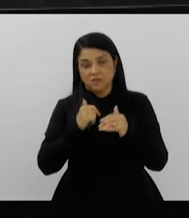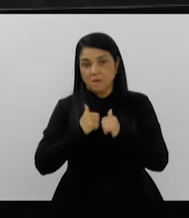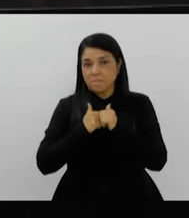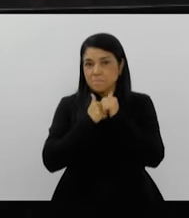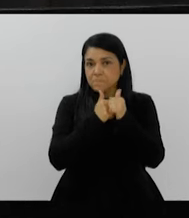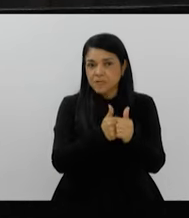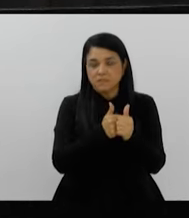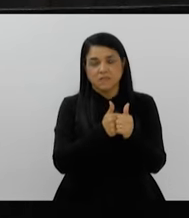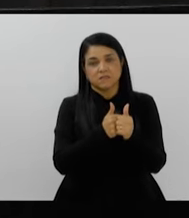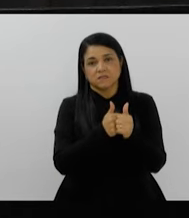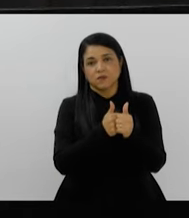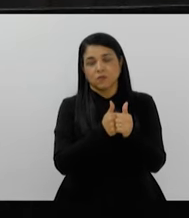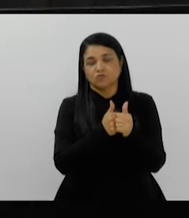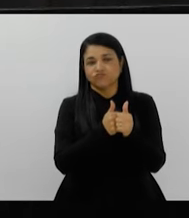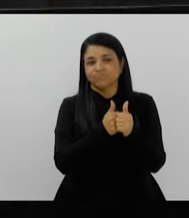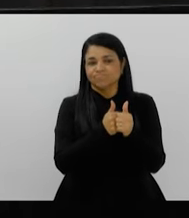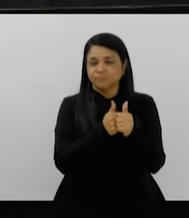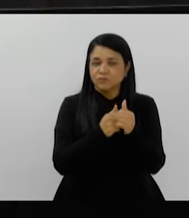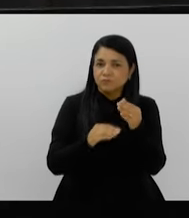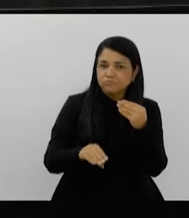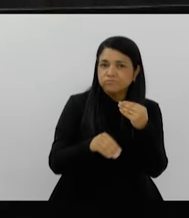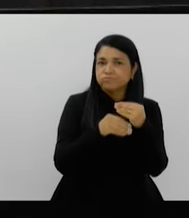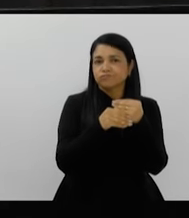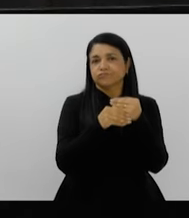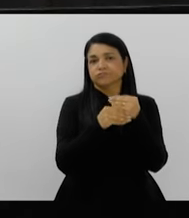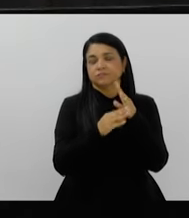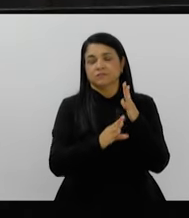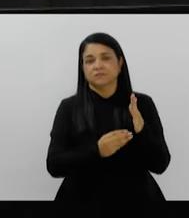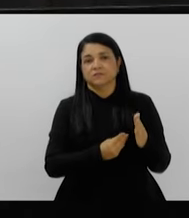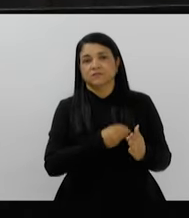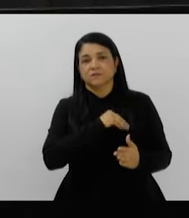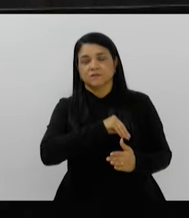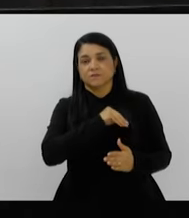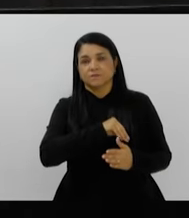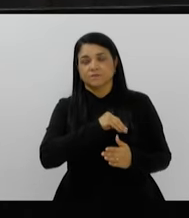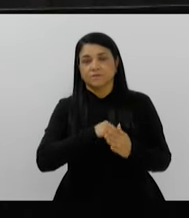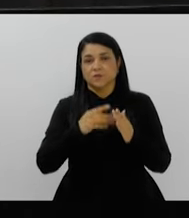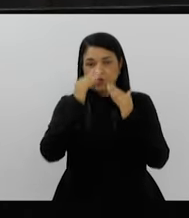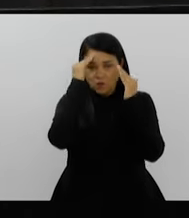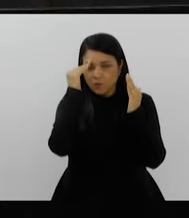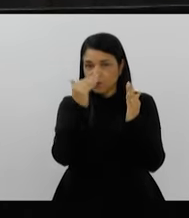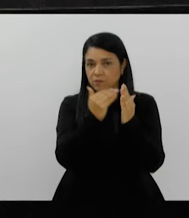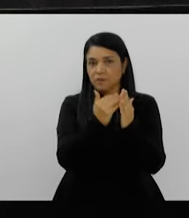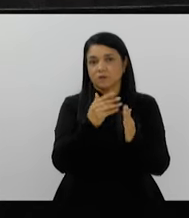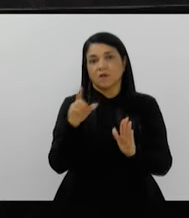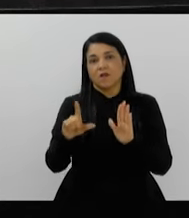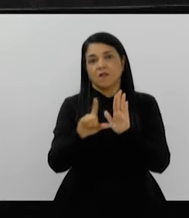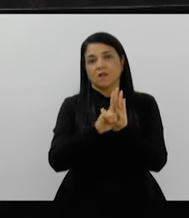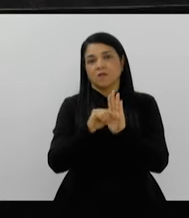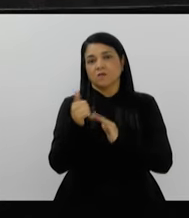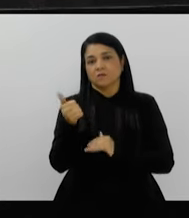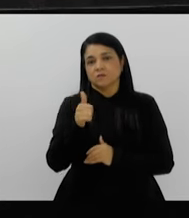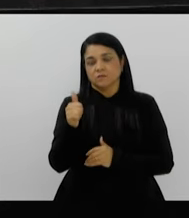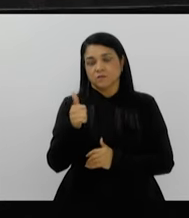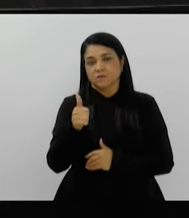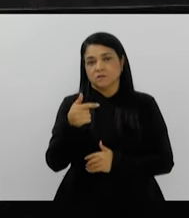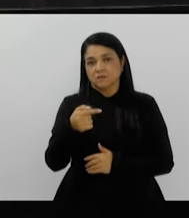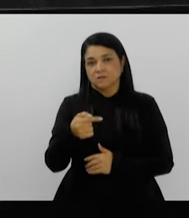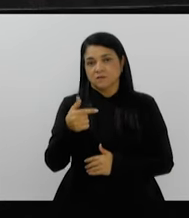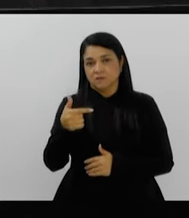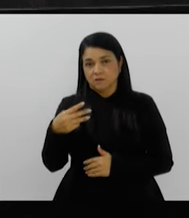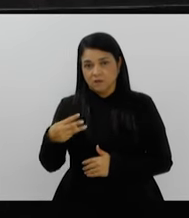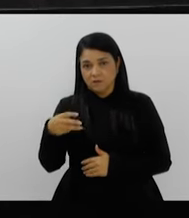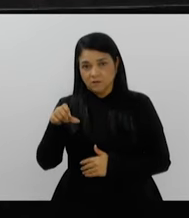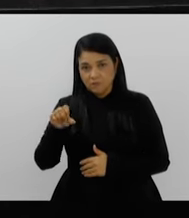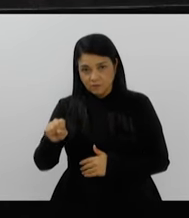do pagamento do piso salarial em cumprimento à Lei 11.738. Ou seja,